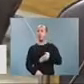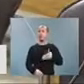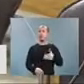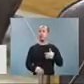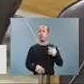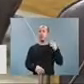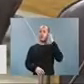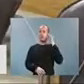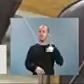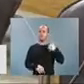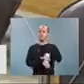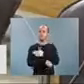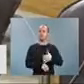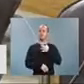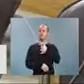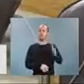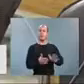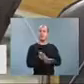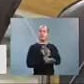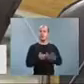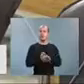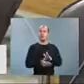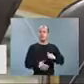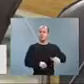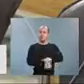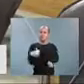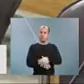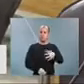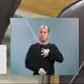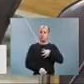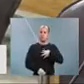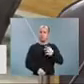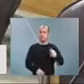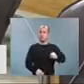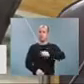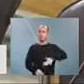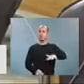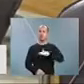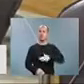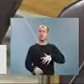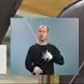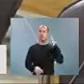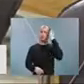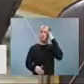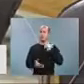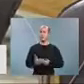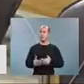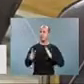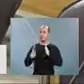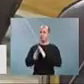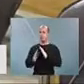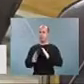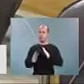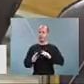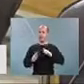nenhum. Porque as estradas do jeito que aí estão, eu tenho certeza que ela está trancada dentro do